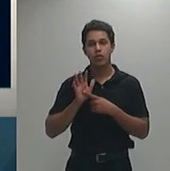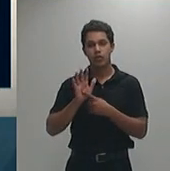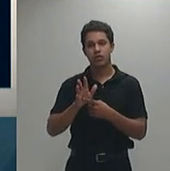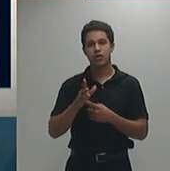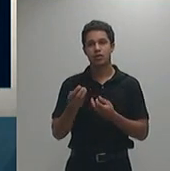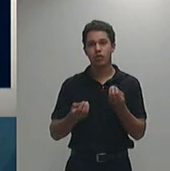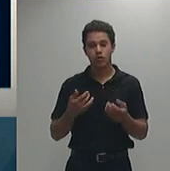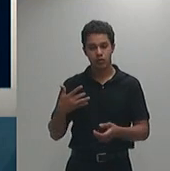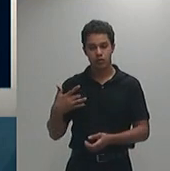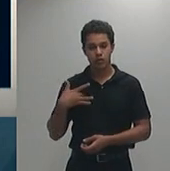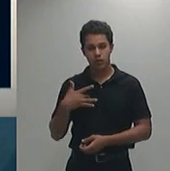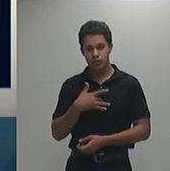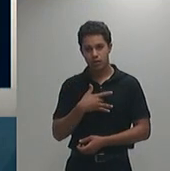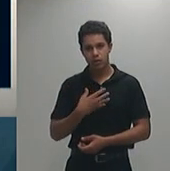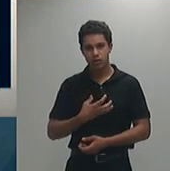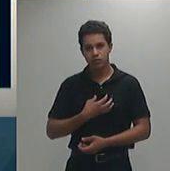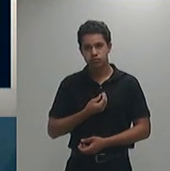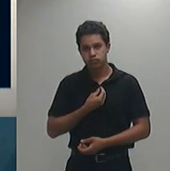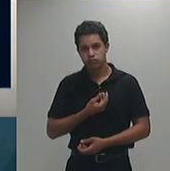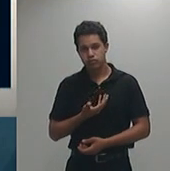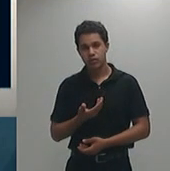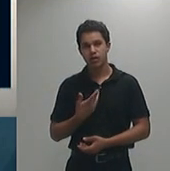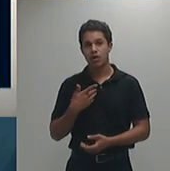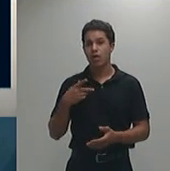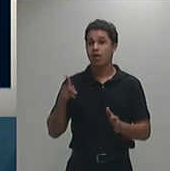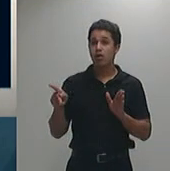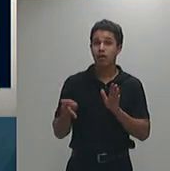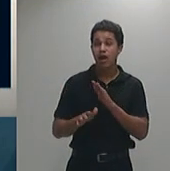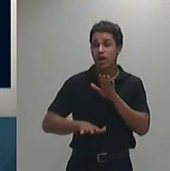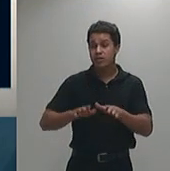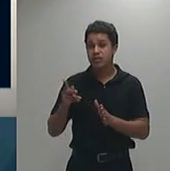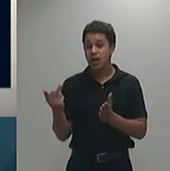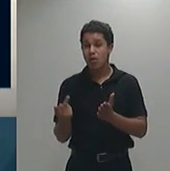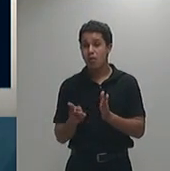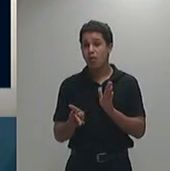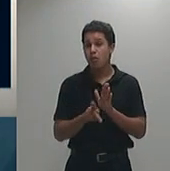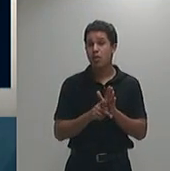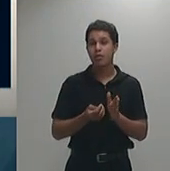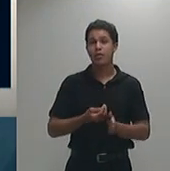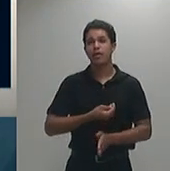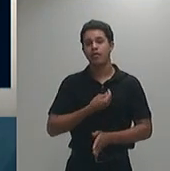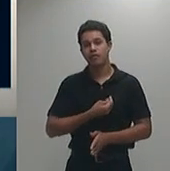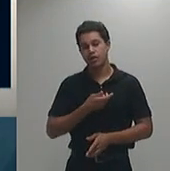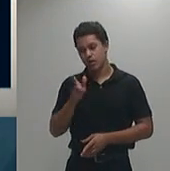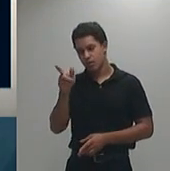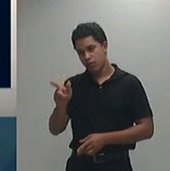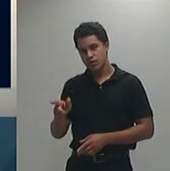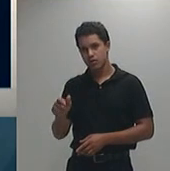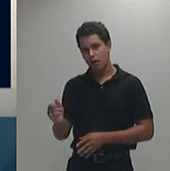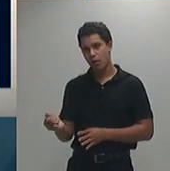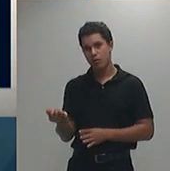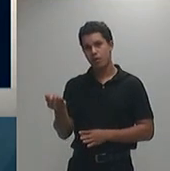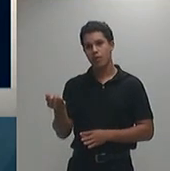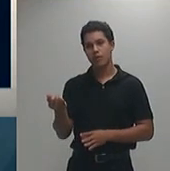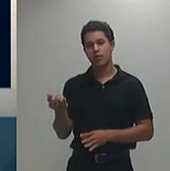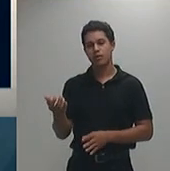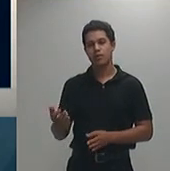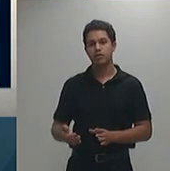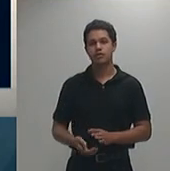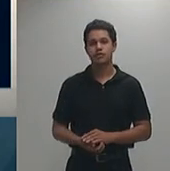saúde quanto às vezes a própria vida do amador de serviço do beneficiário a